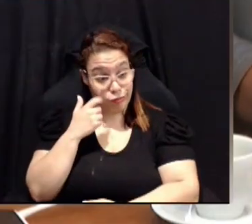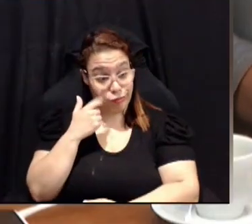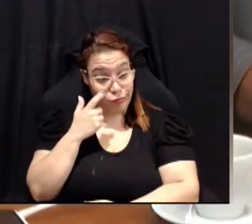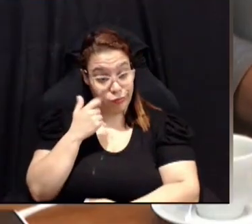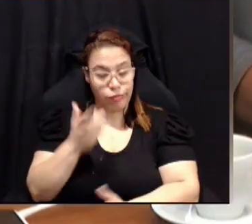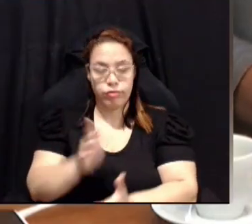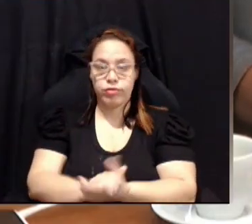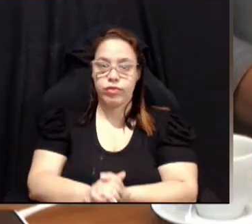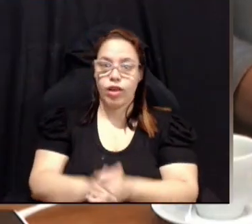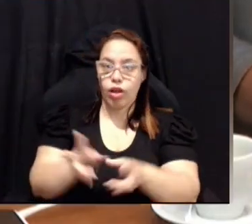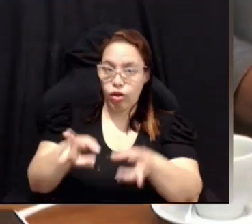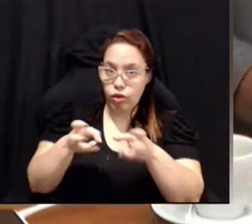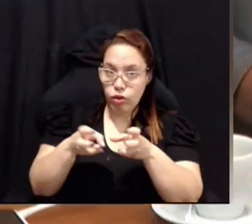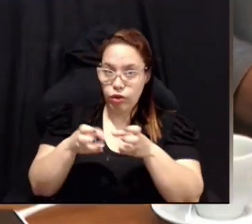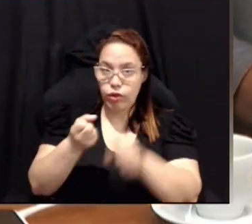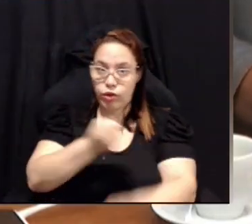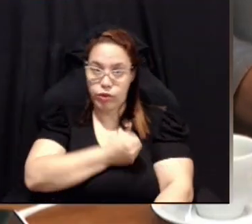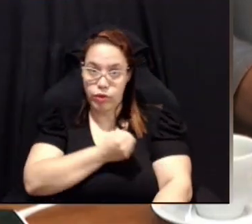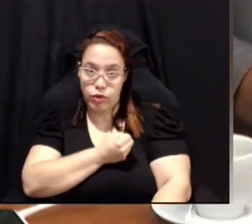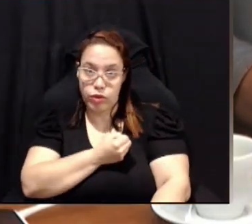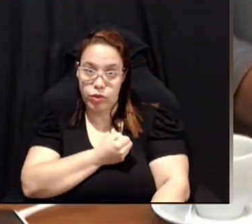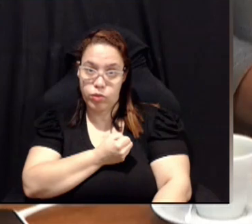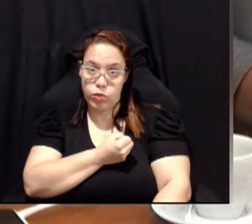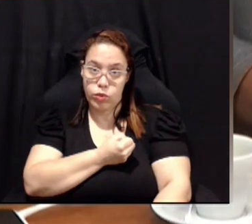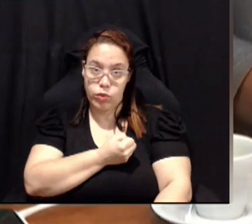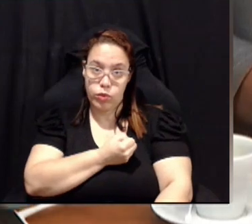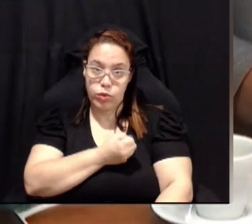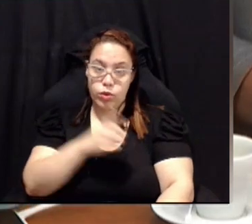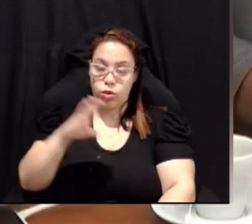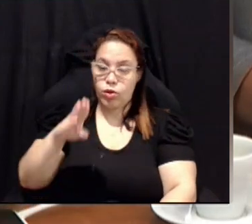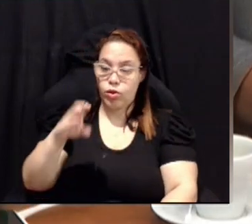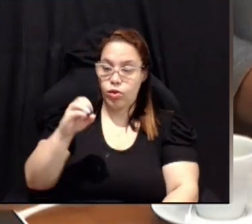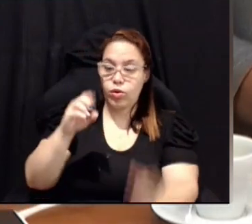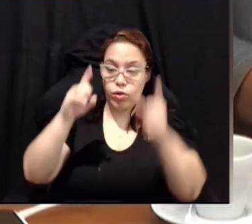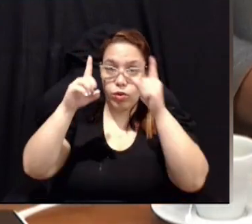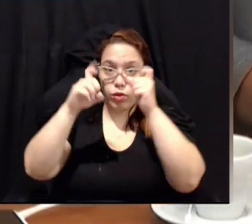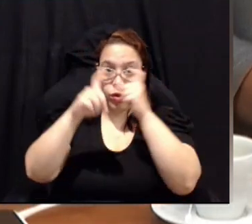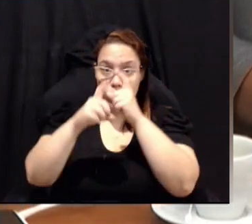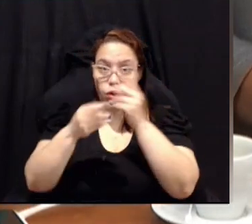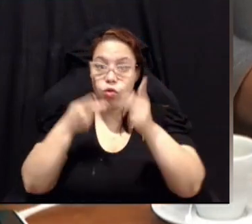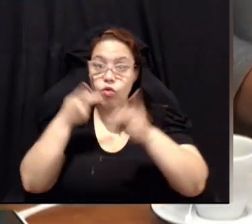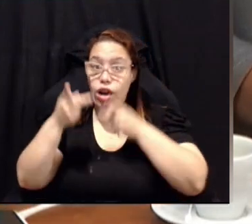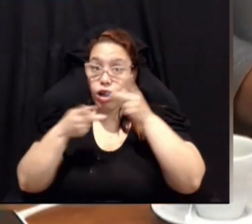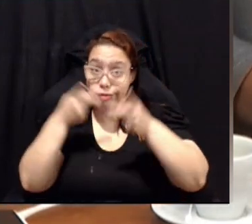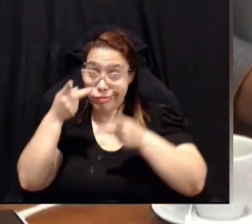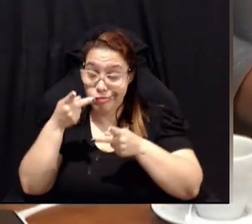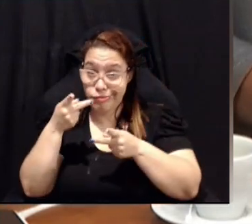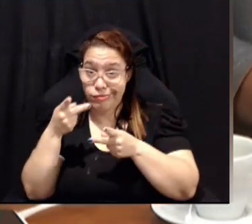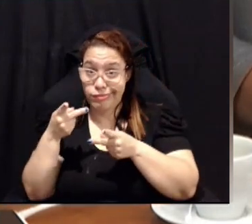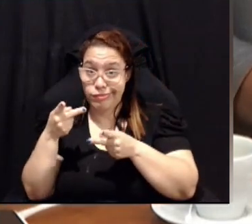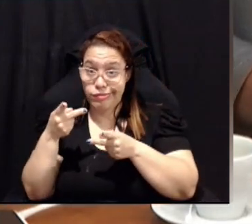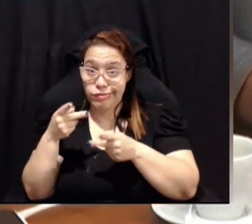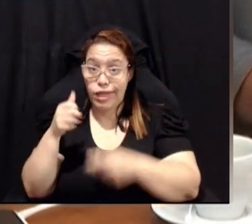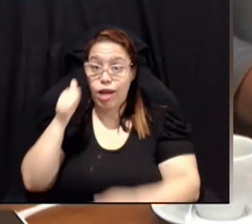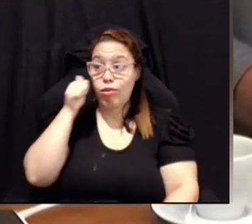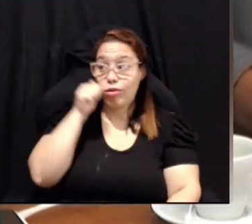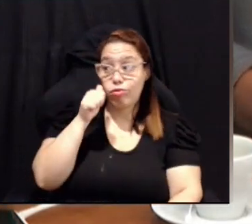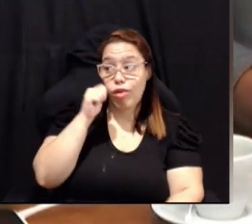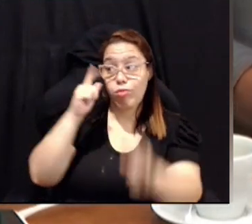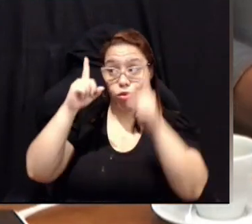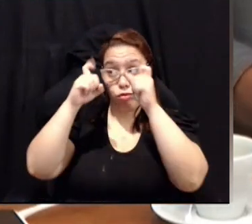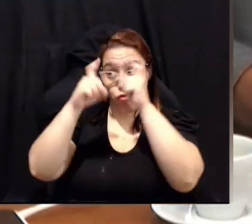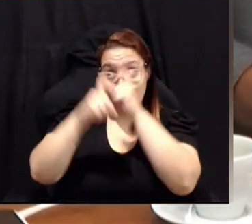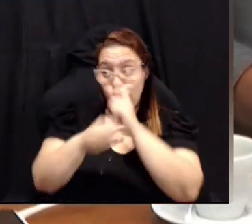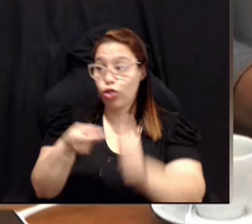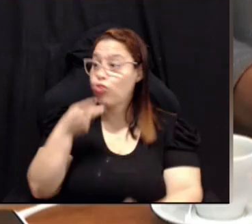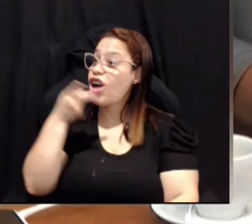percebeu que o número de ocorrências é sempre muito difícil relatar, né? Para as mulheres é muito difícil relatar.